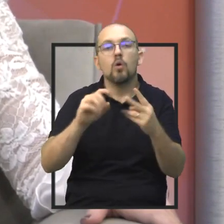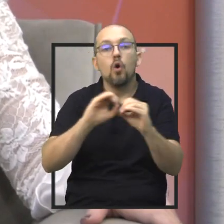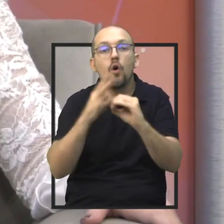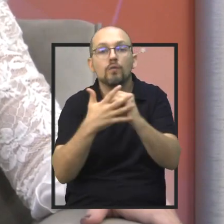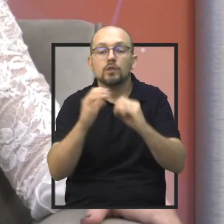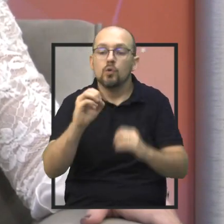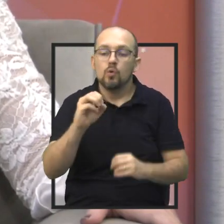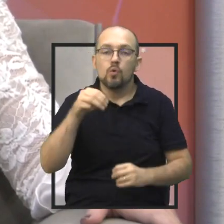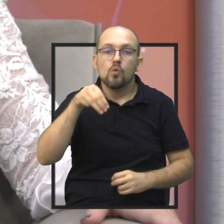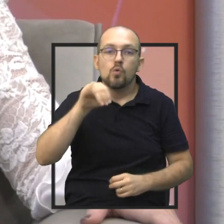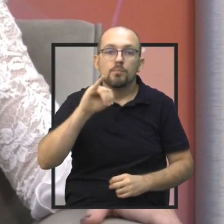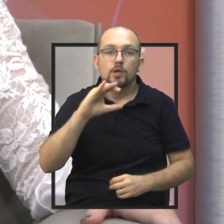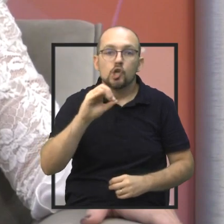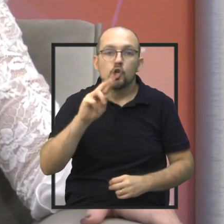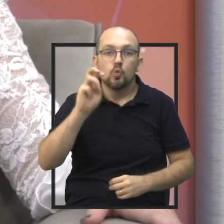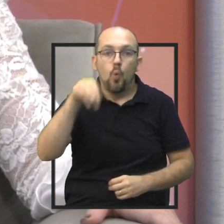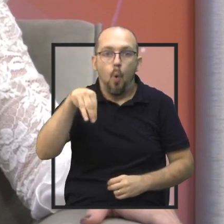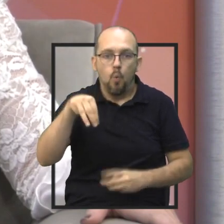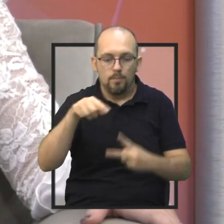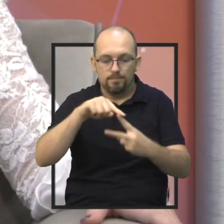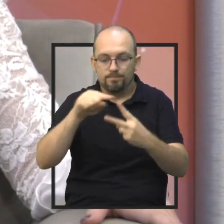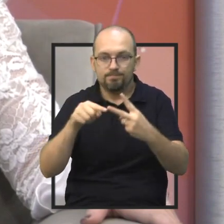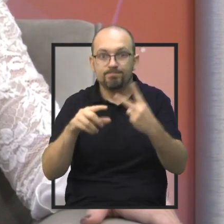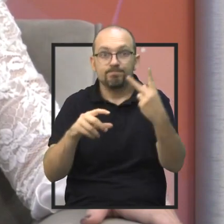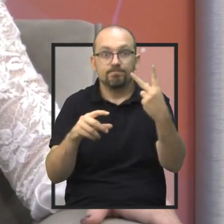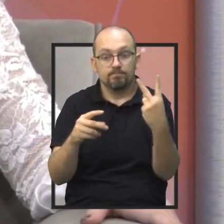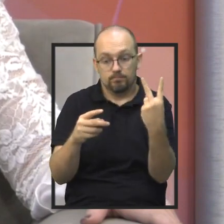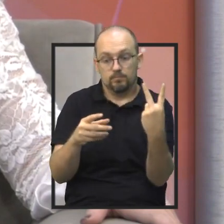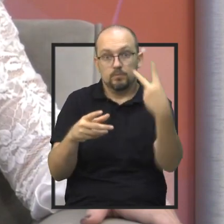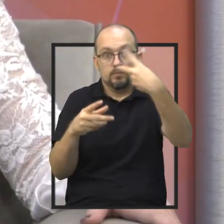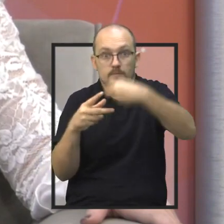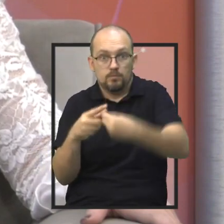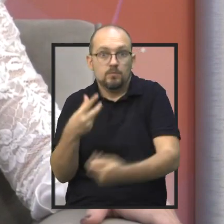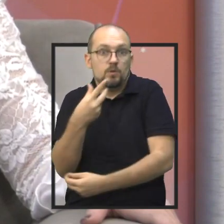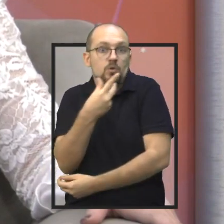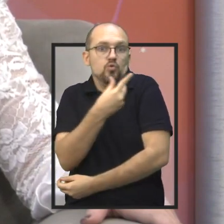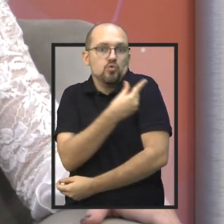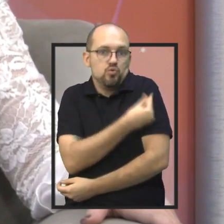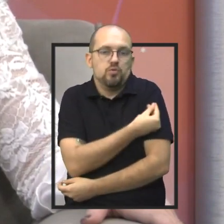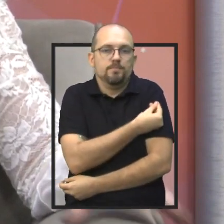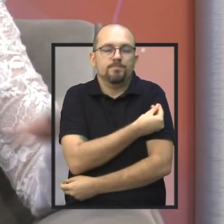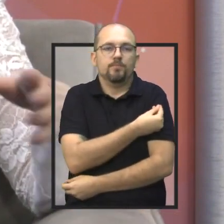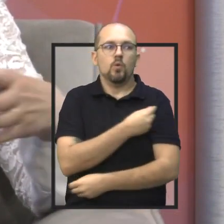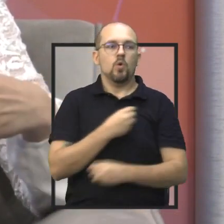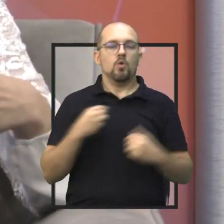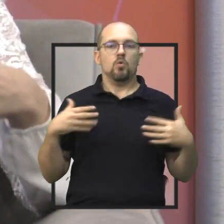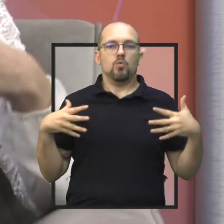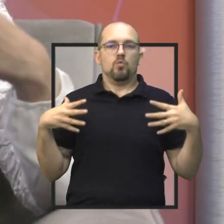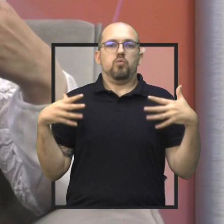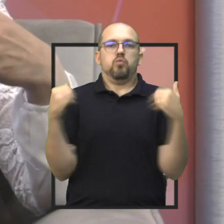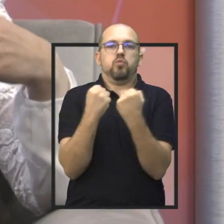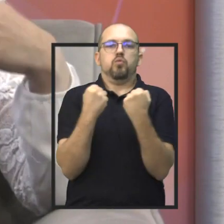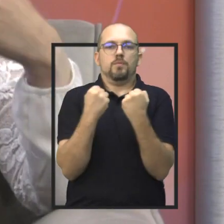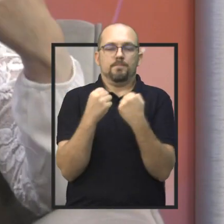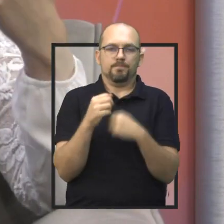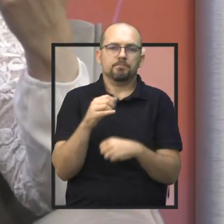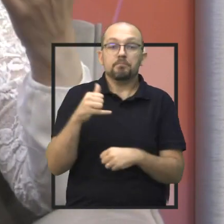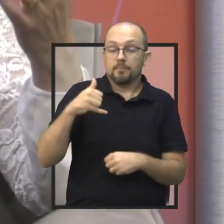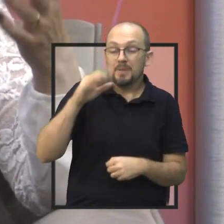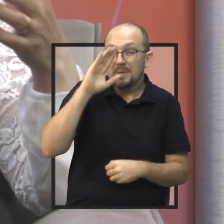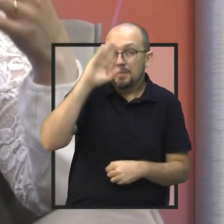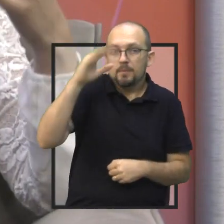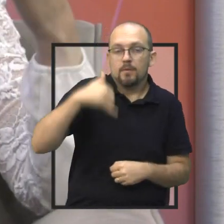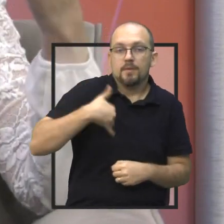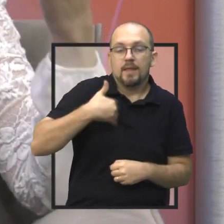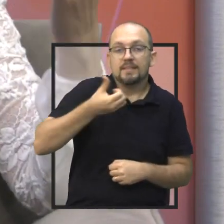variante que está circulando atualmente e causando infecções que têm alta transmissibilidade. E as pessoas, claro, acima de